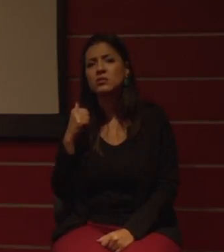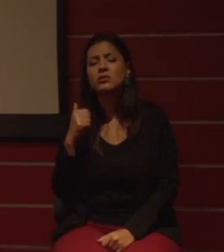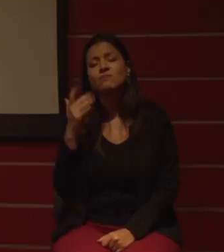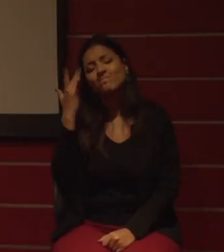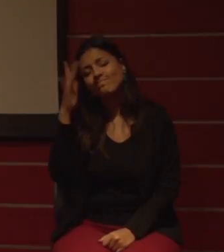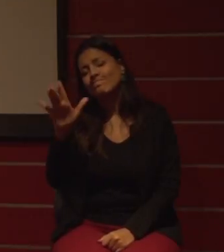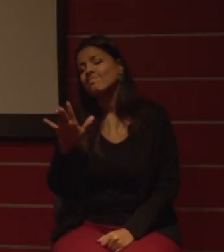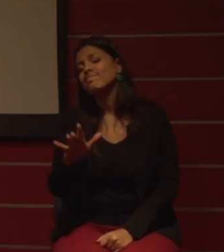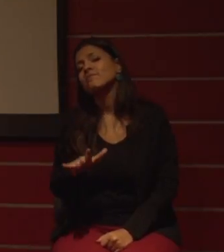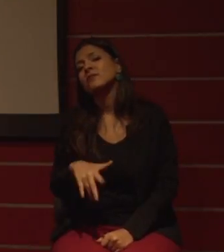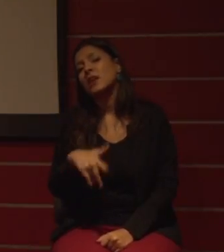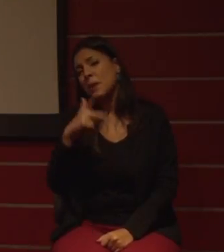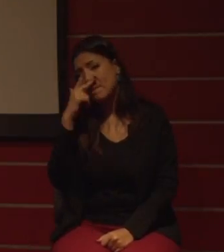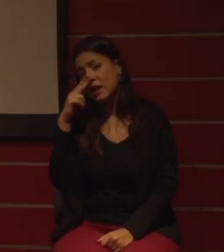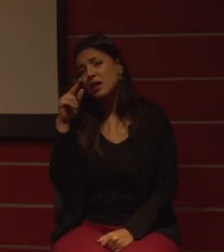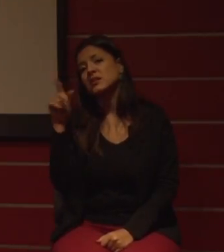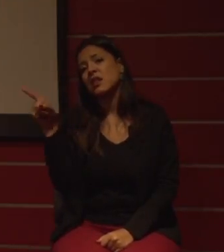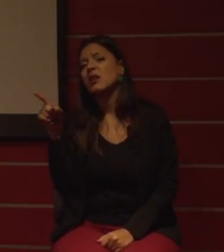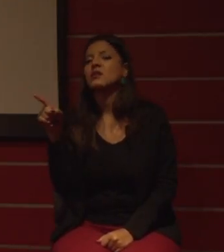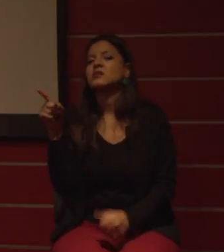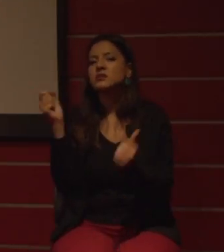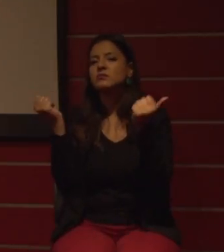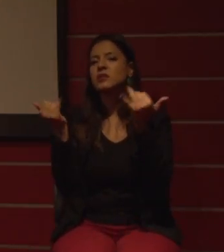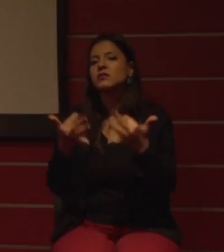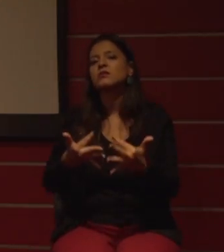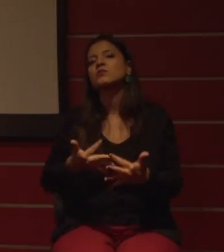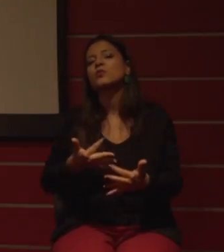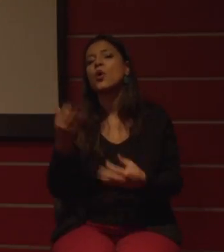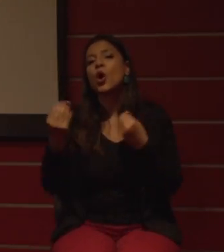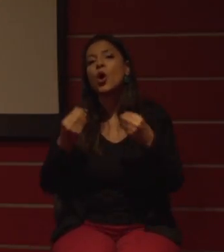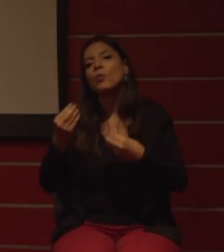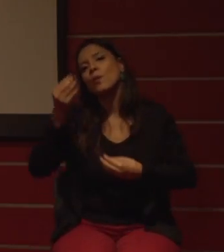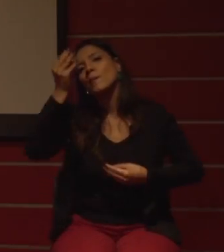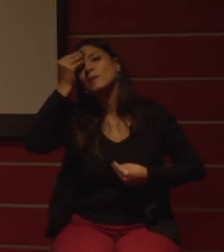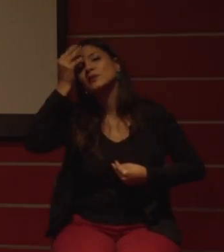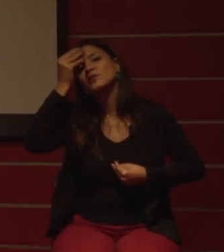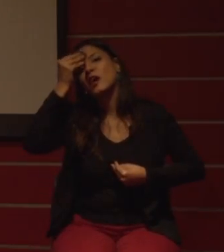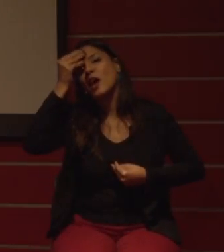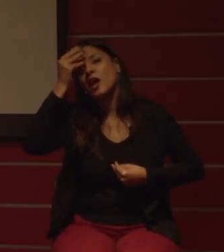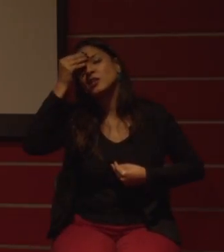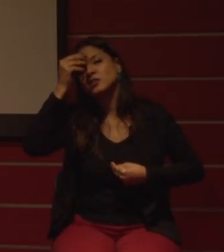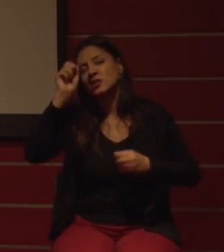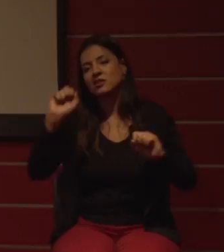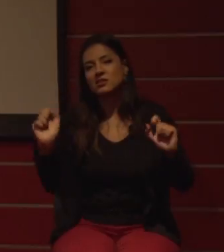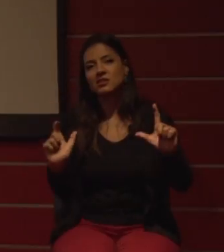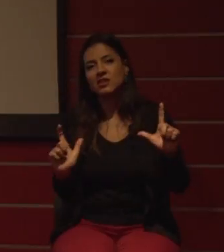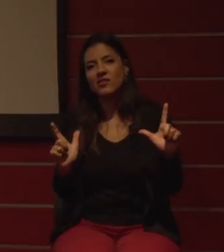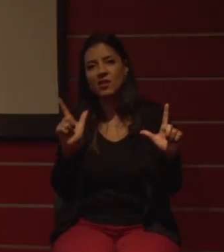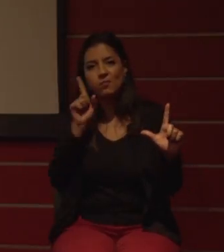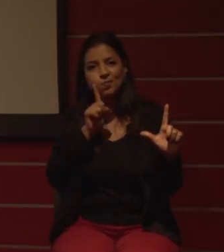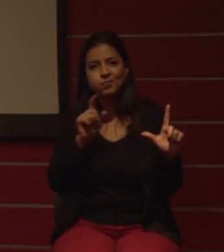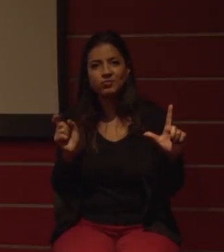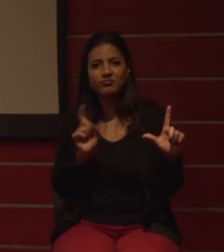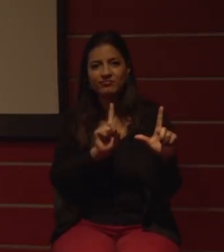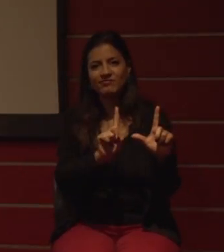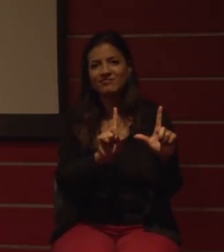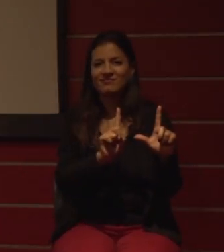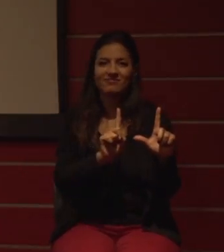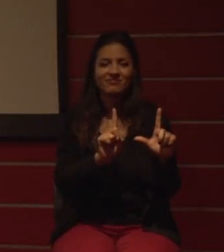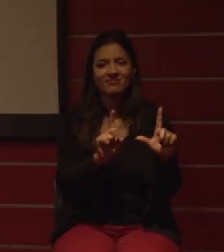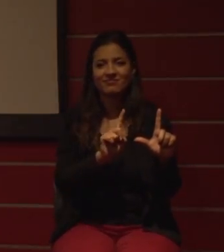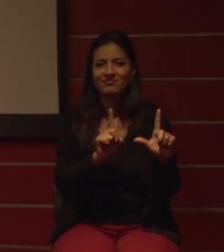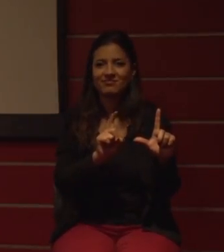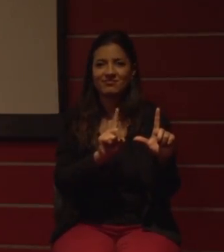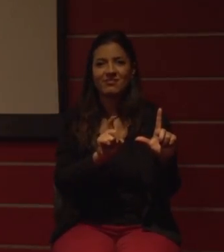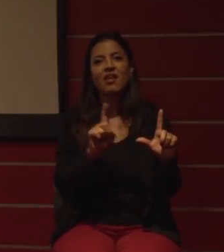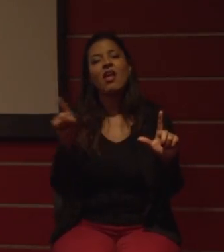né então ela contando do impacto que foi ter essa personagem na televisão norte-americana né E essa